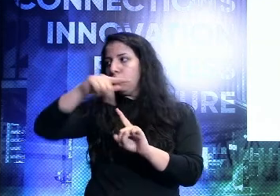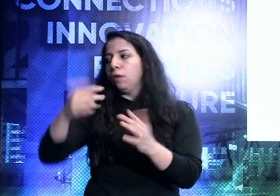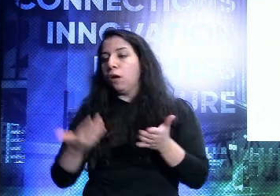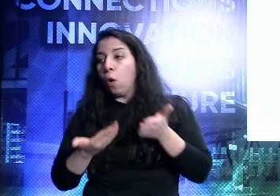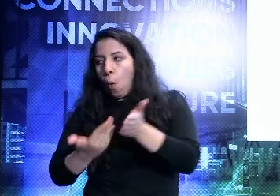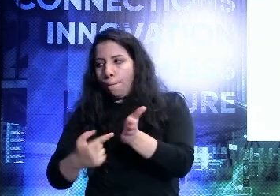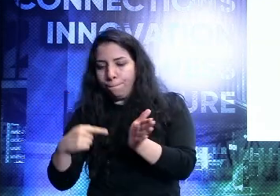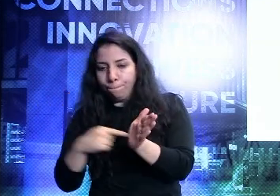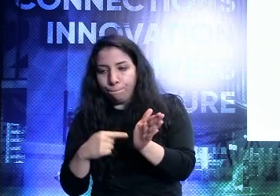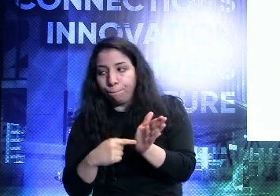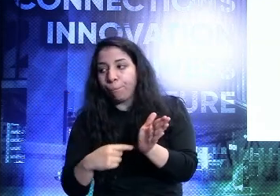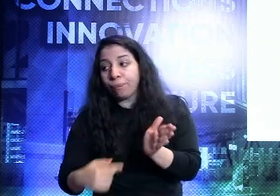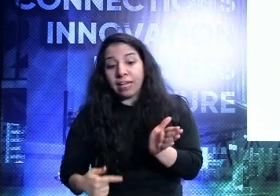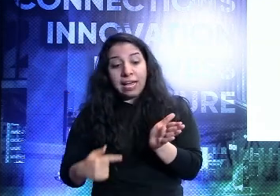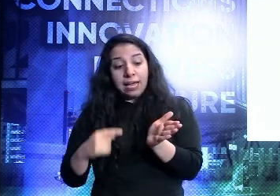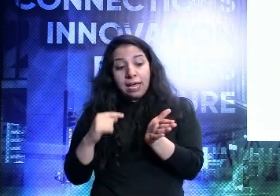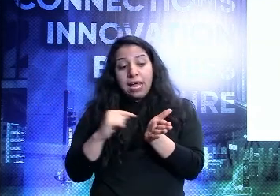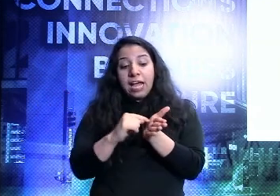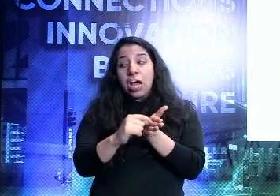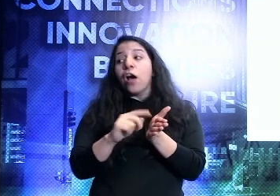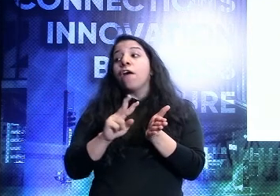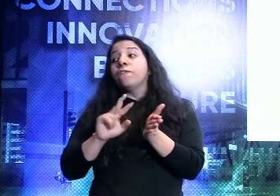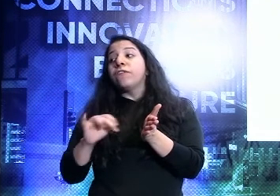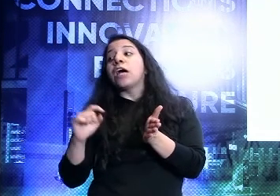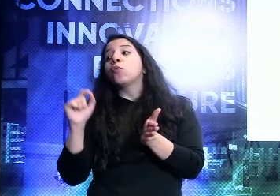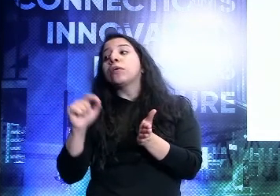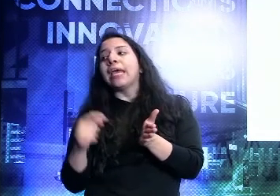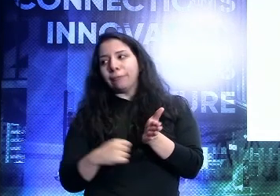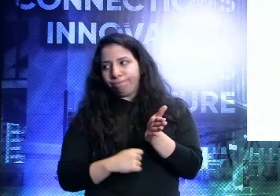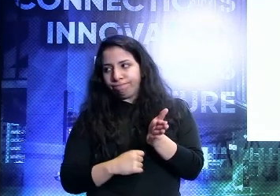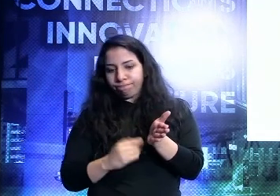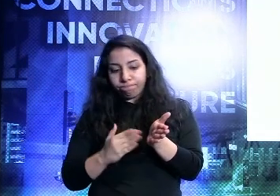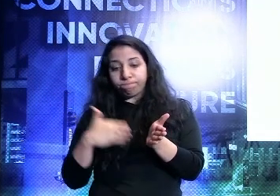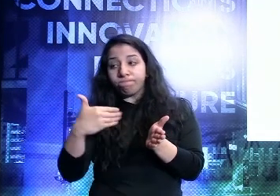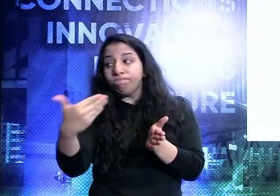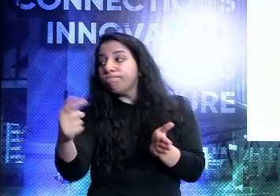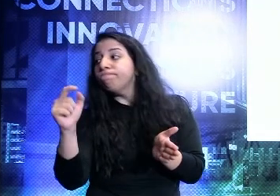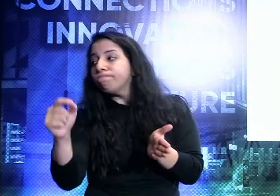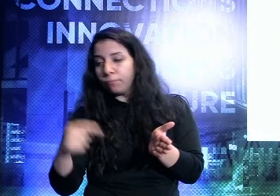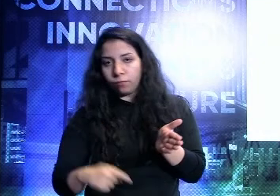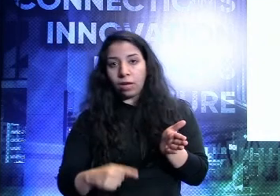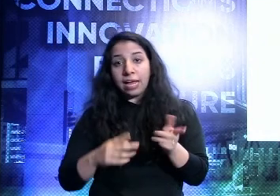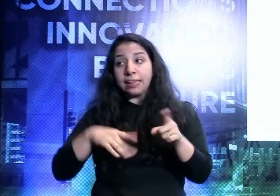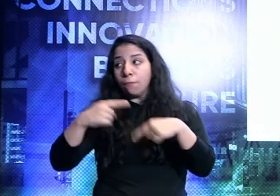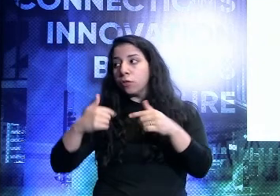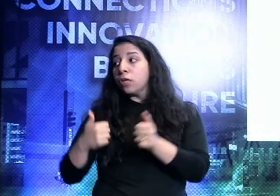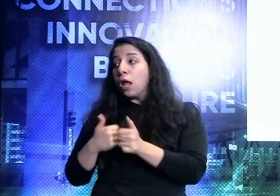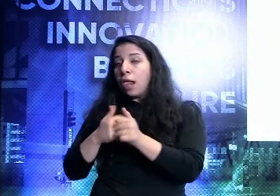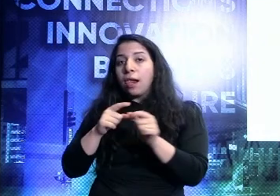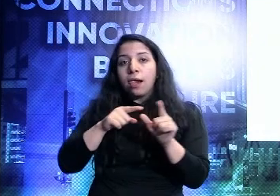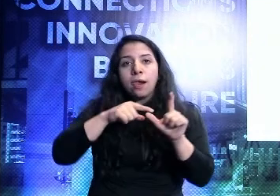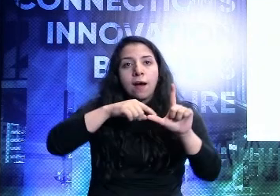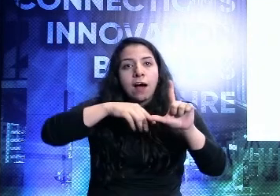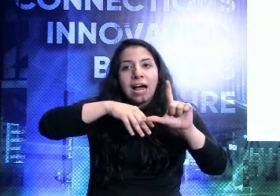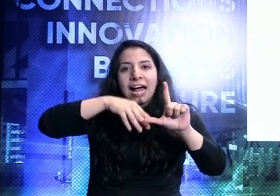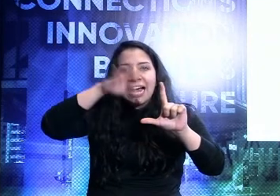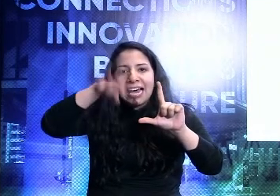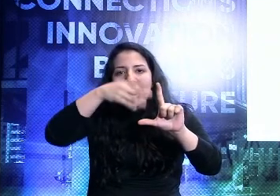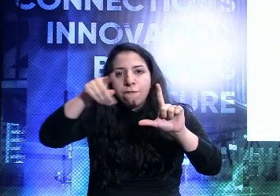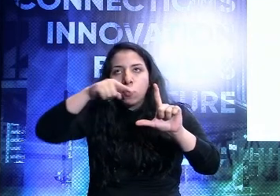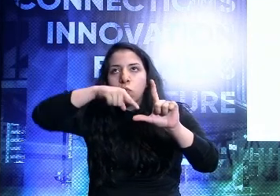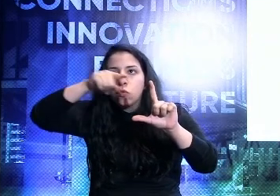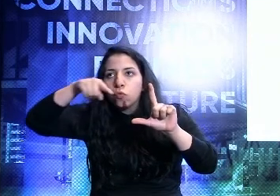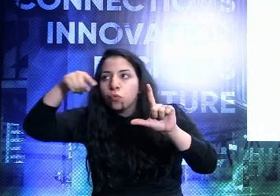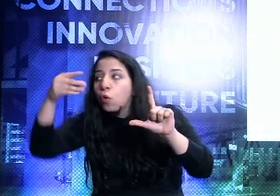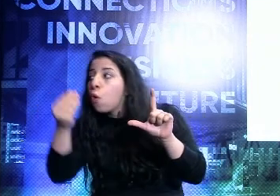consegue acompanhar através de gráficos. Em seguida também, você tem uma visão consolidada. Isso é muito legal para a visão